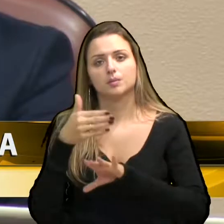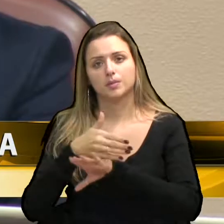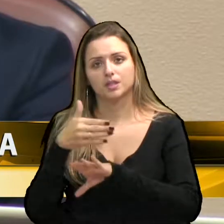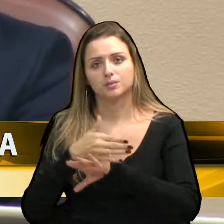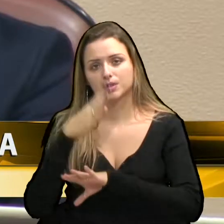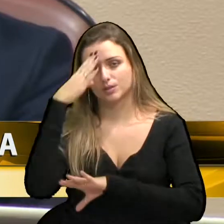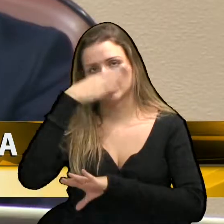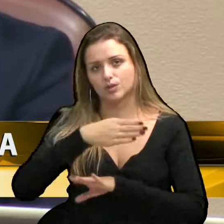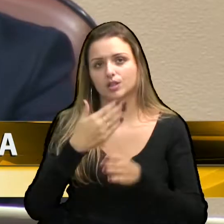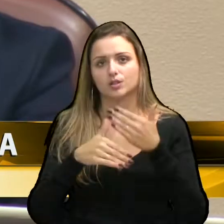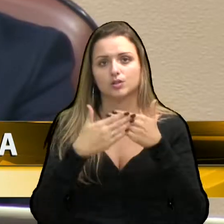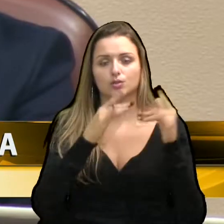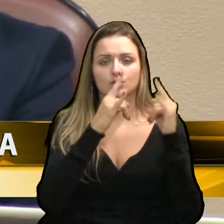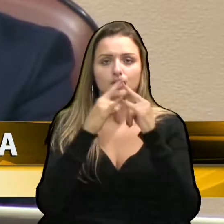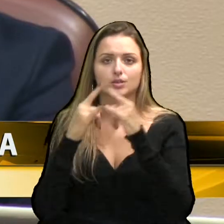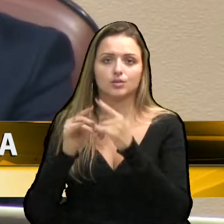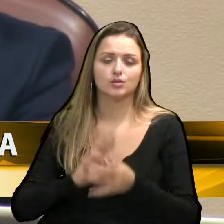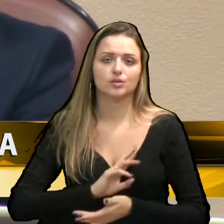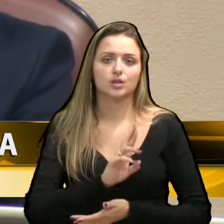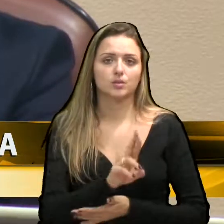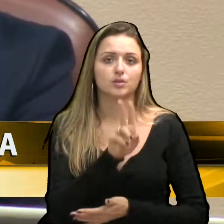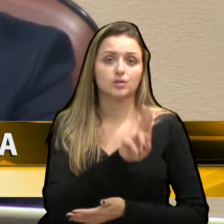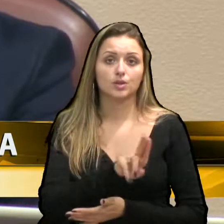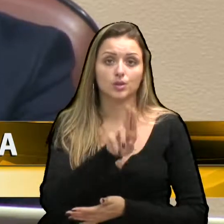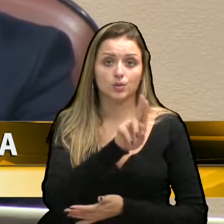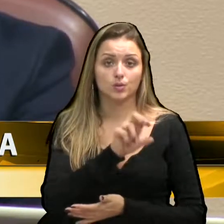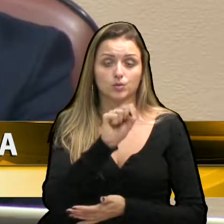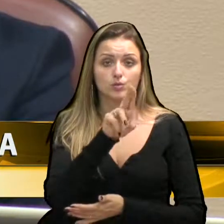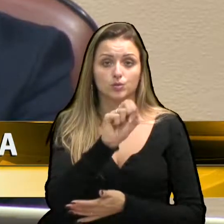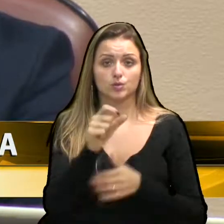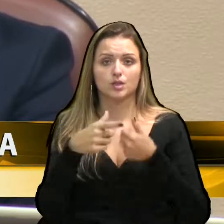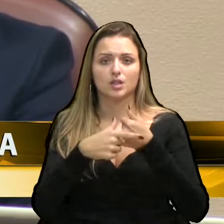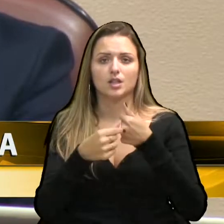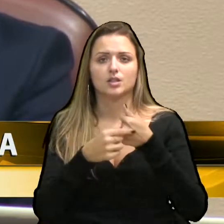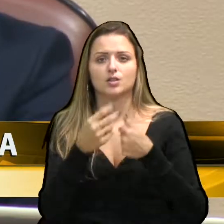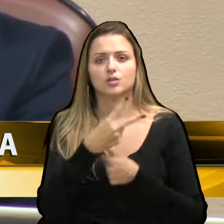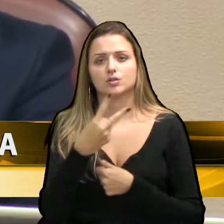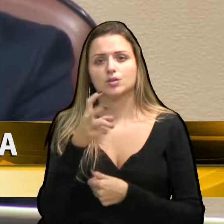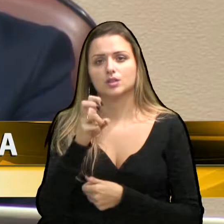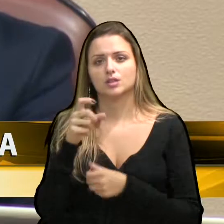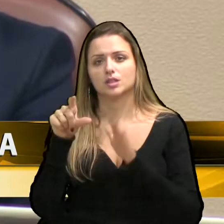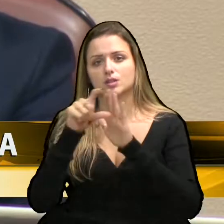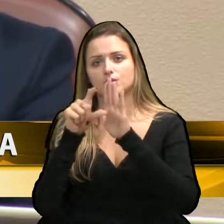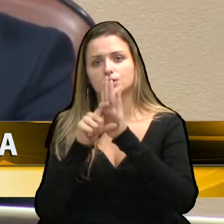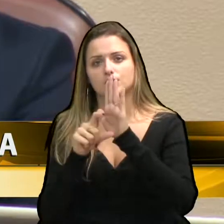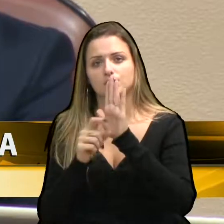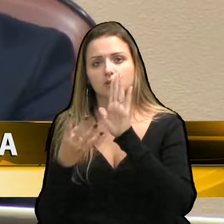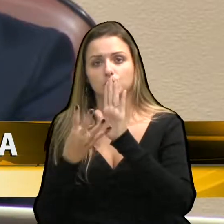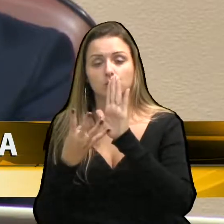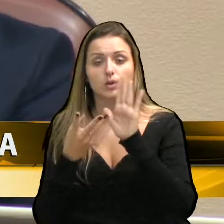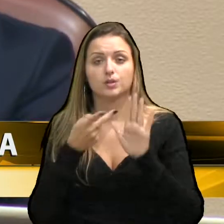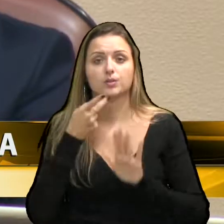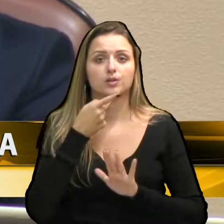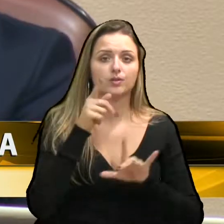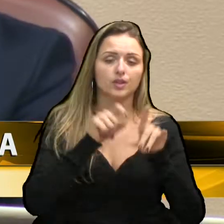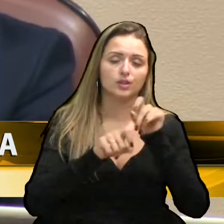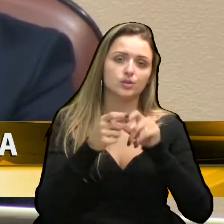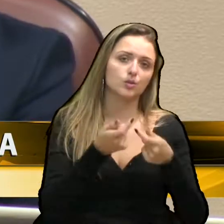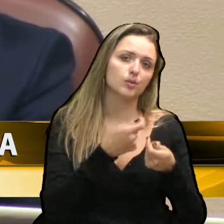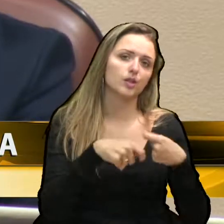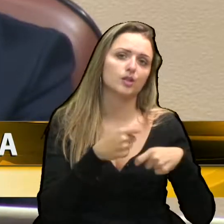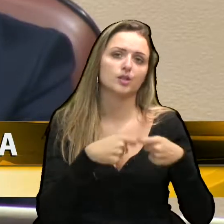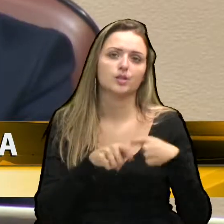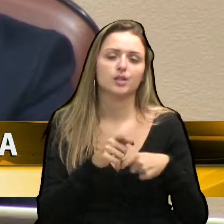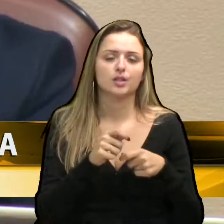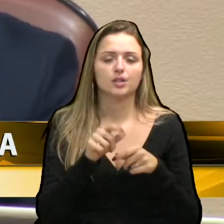direta das entidades representativas de usuários, e do artigo 225, inciso 4º, que reforça a necessidade da gestão democrática das